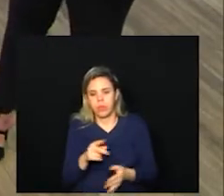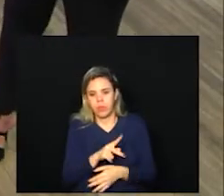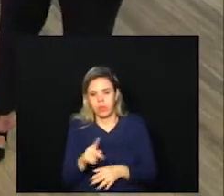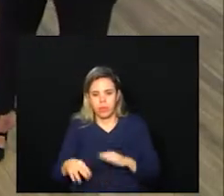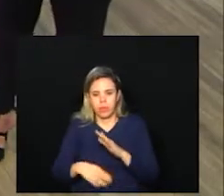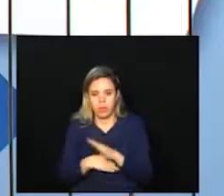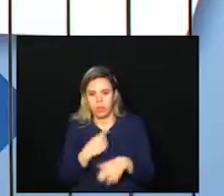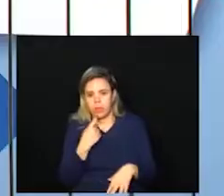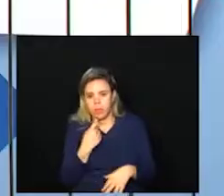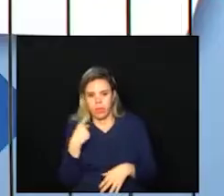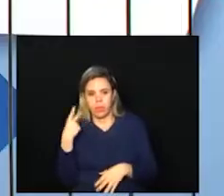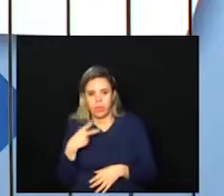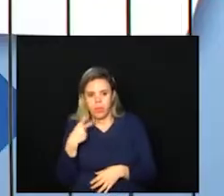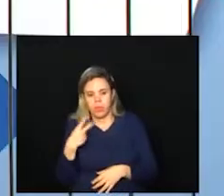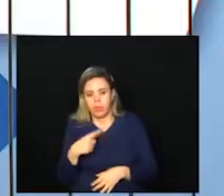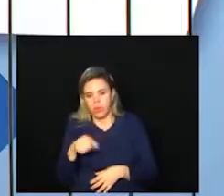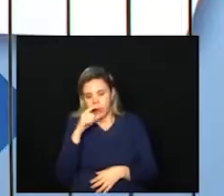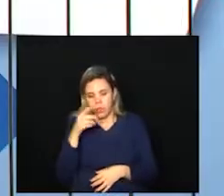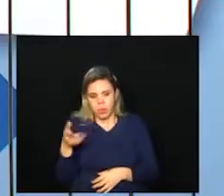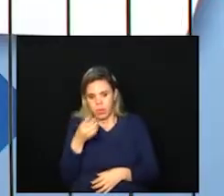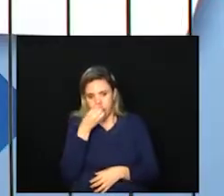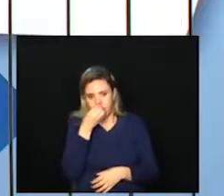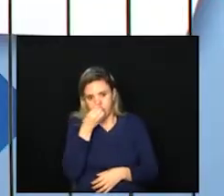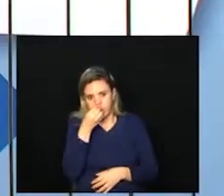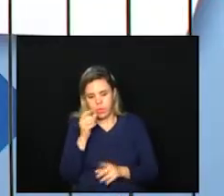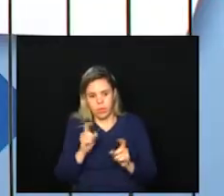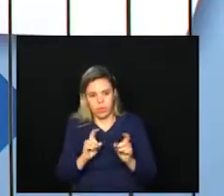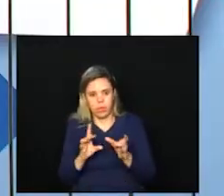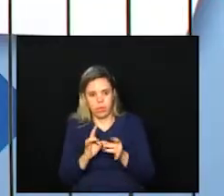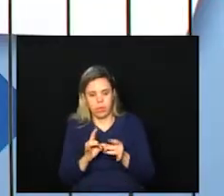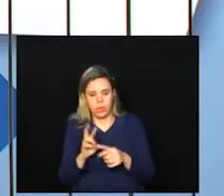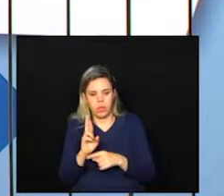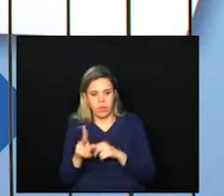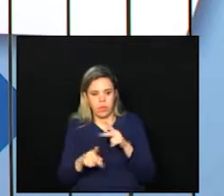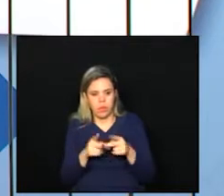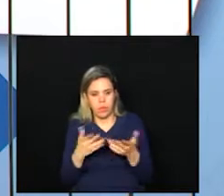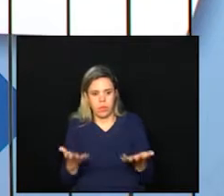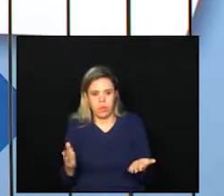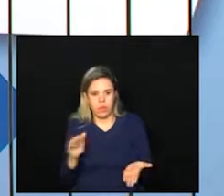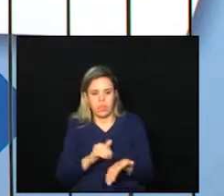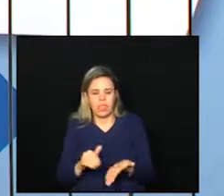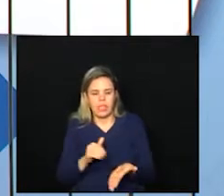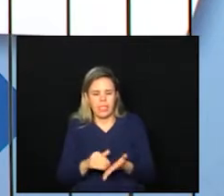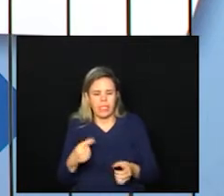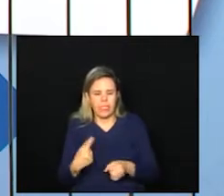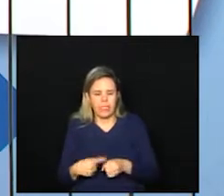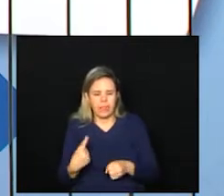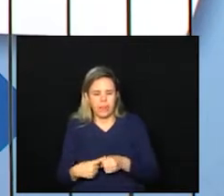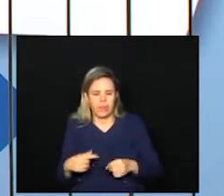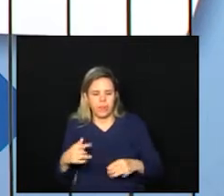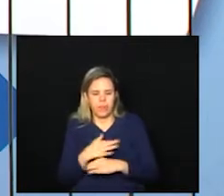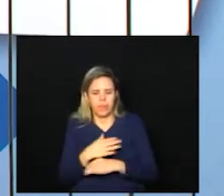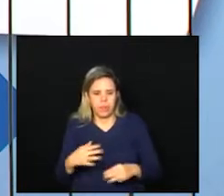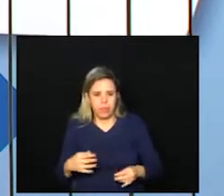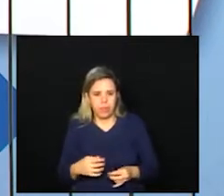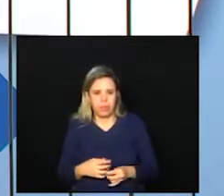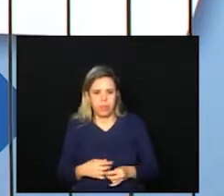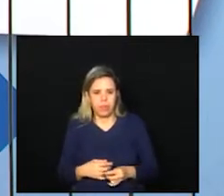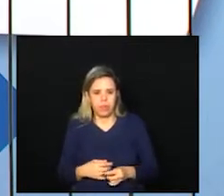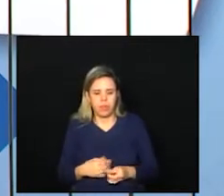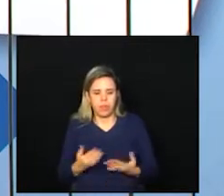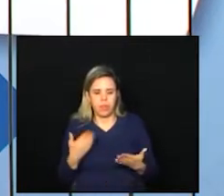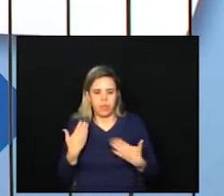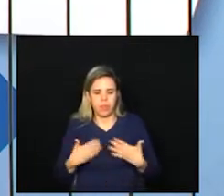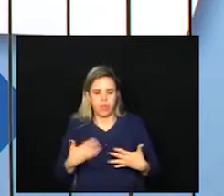Câmara Municipal, o vereador Zé Carlos, se reuniu com representantes da Secretaria Municipal de Urbanismo para